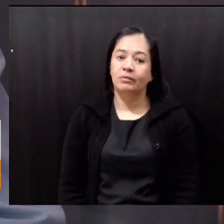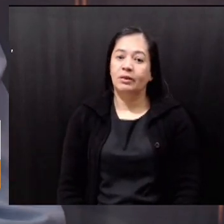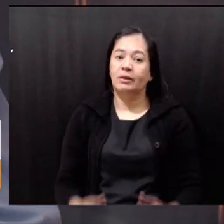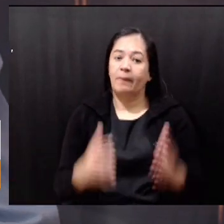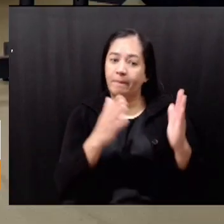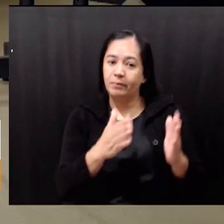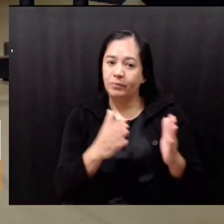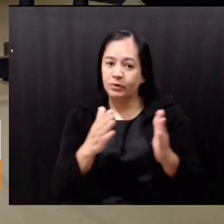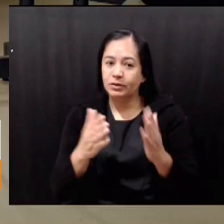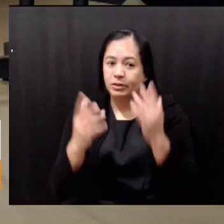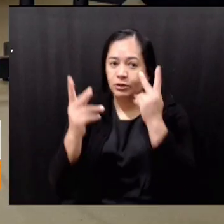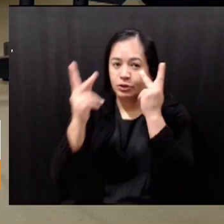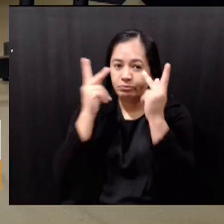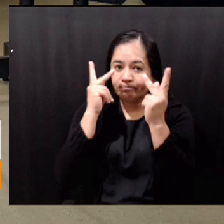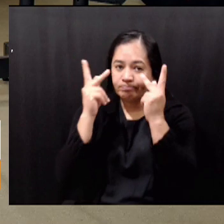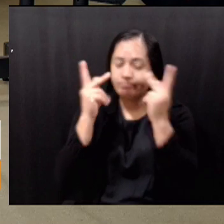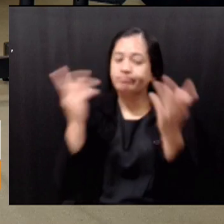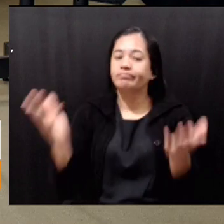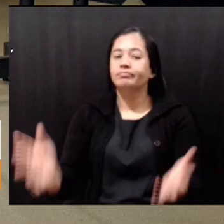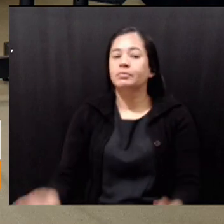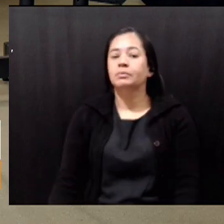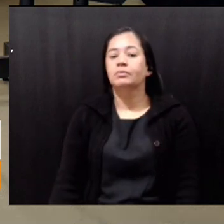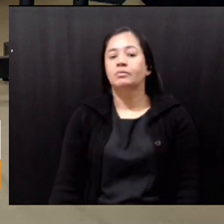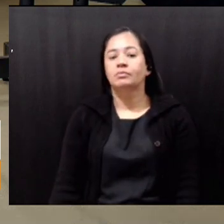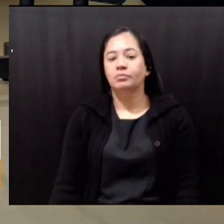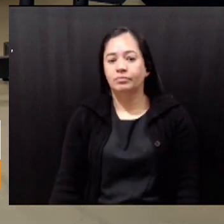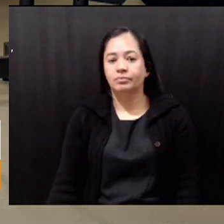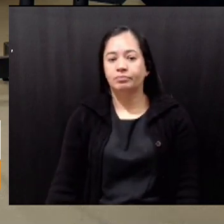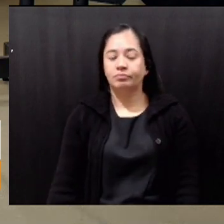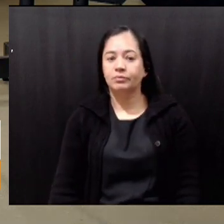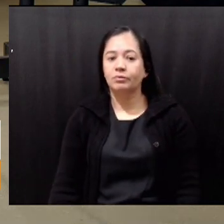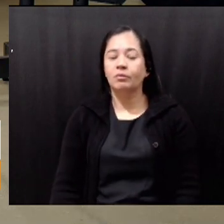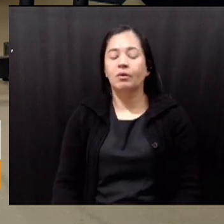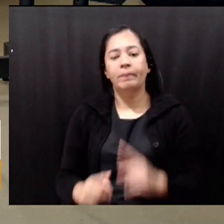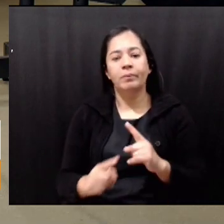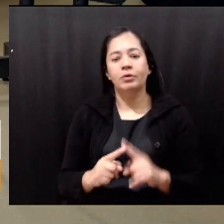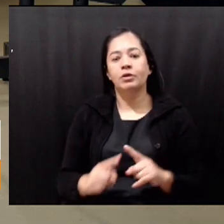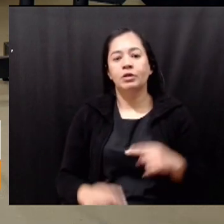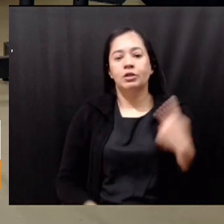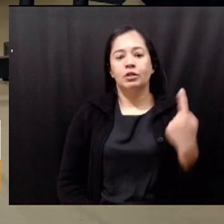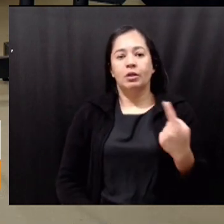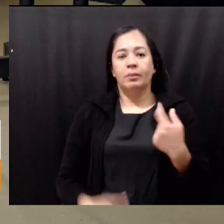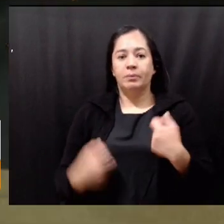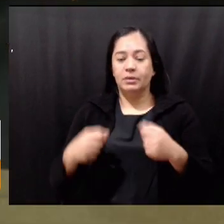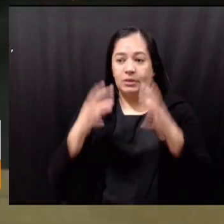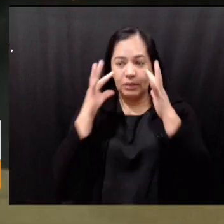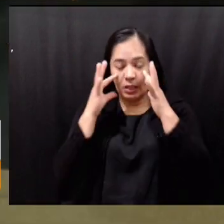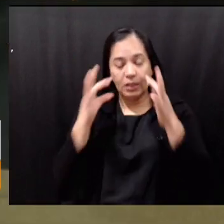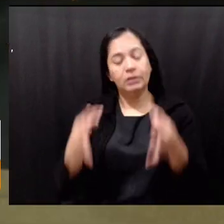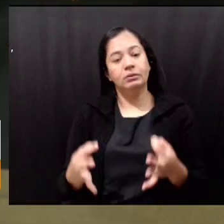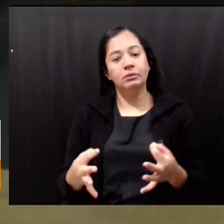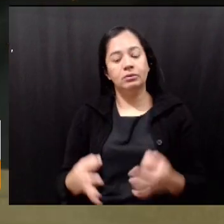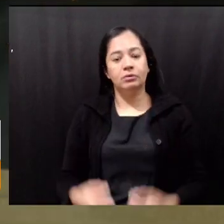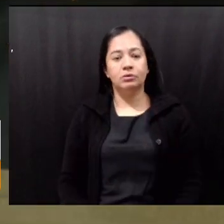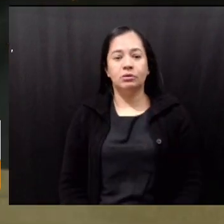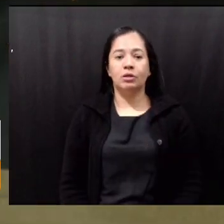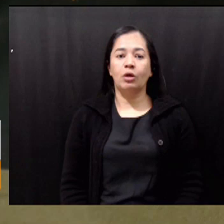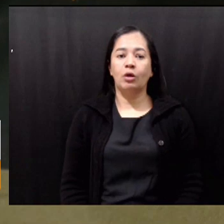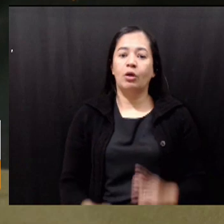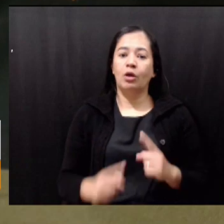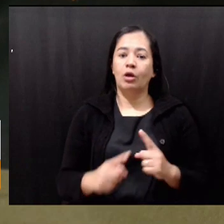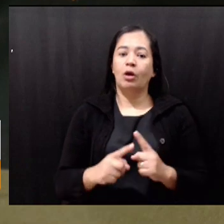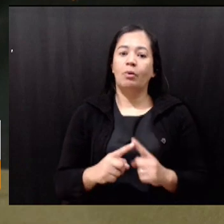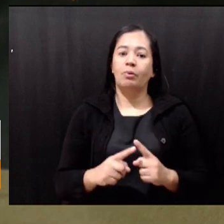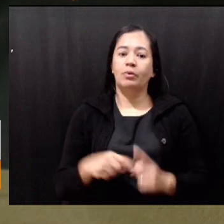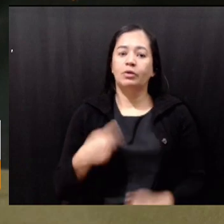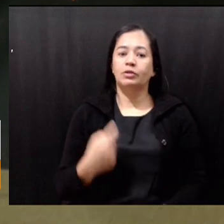Olha aí, psicoterapia, né, Renan, porque a gente precisa ficar atento com essa questão também, porque quando a gente fala aqui de amizade de baixa